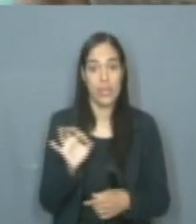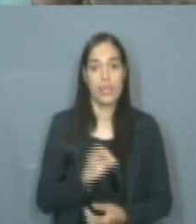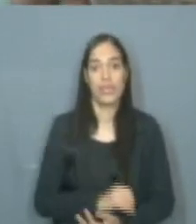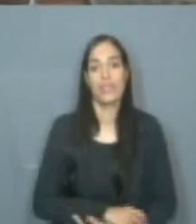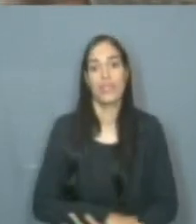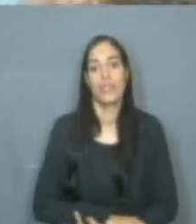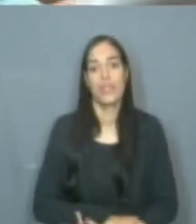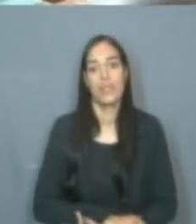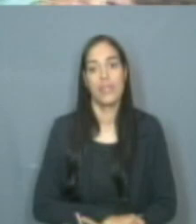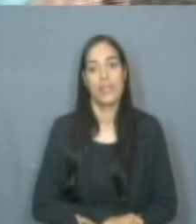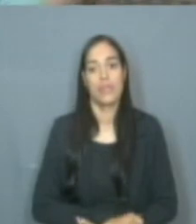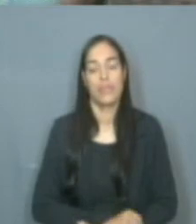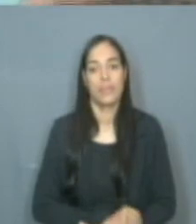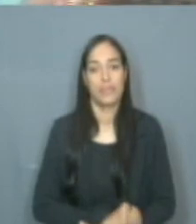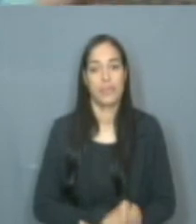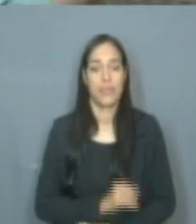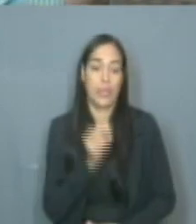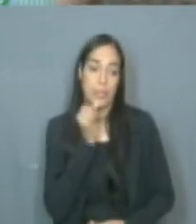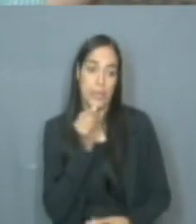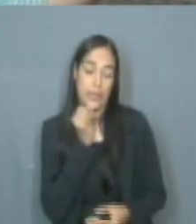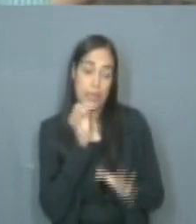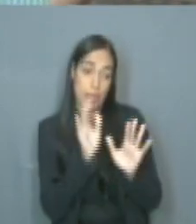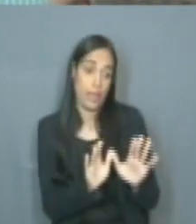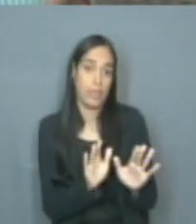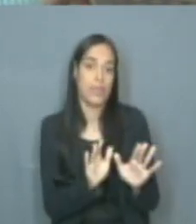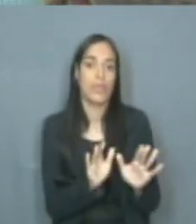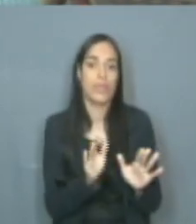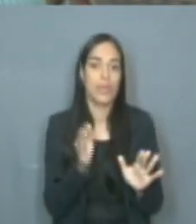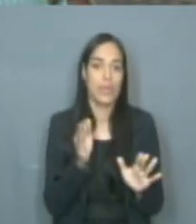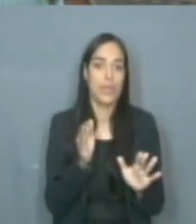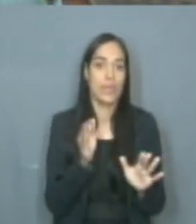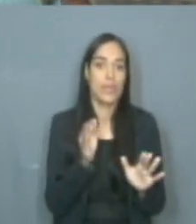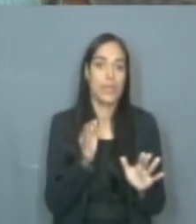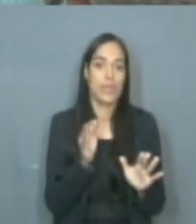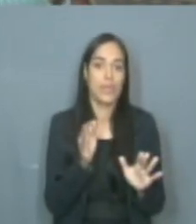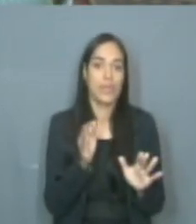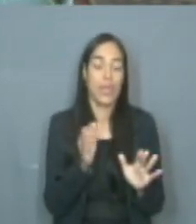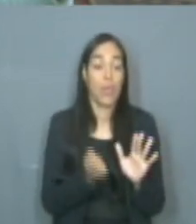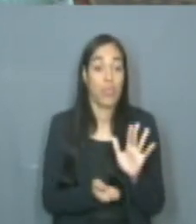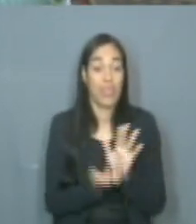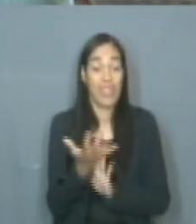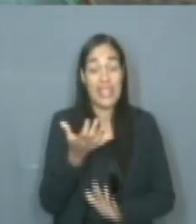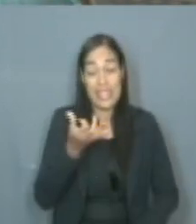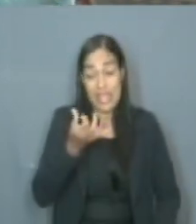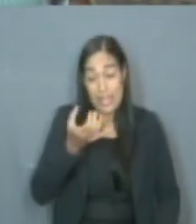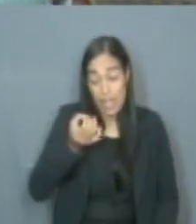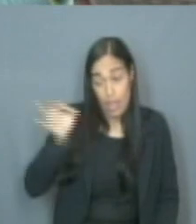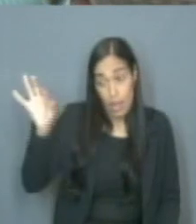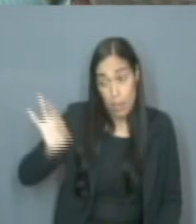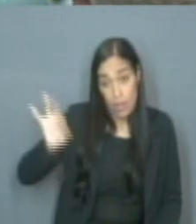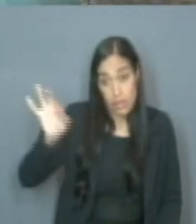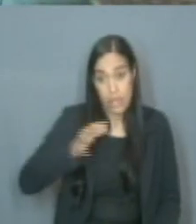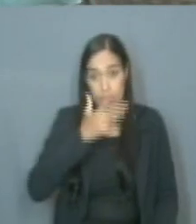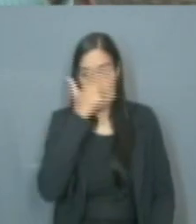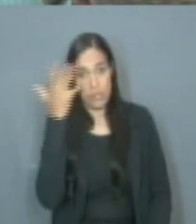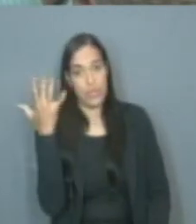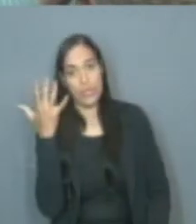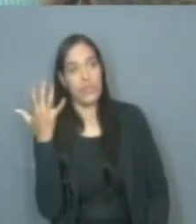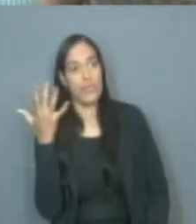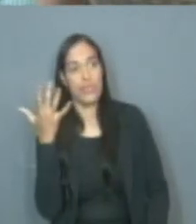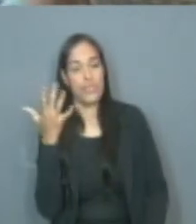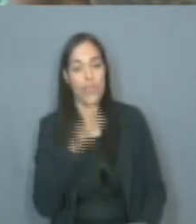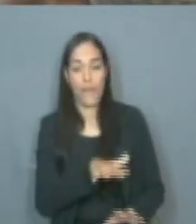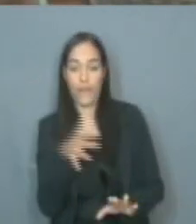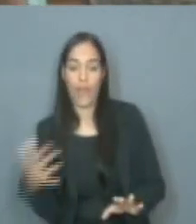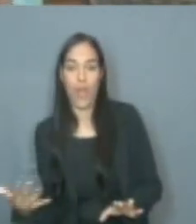por alto, eu não estou afirmando que é esse número, mas um exemplo do que foi falado, que eu percebi que era um número bem alto. 60% das pessoas não estão no mercado de